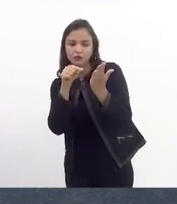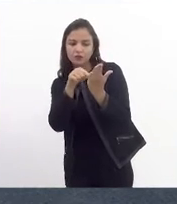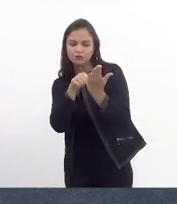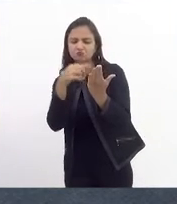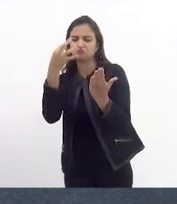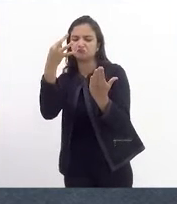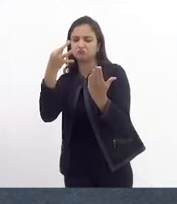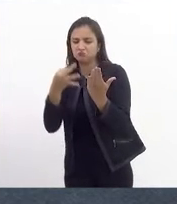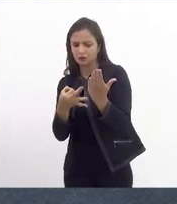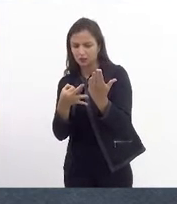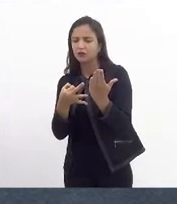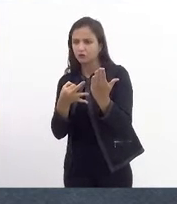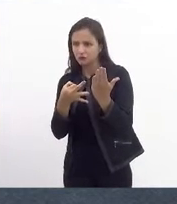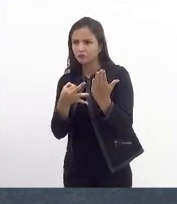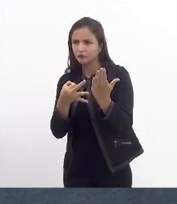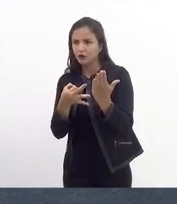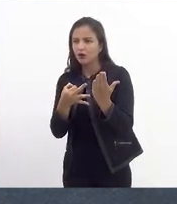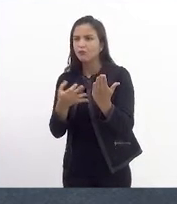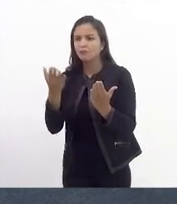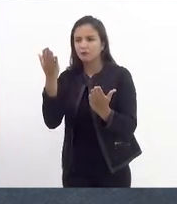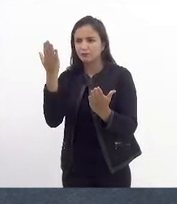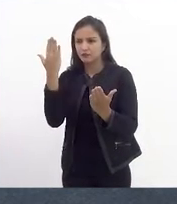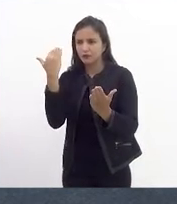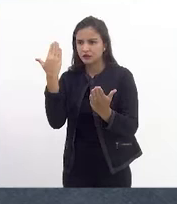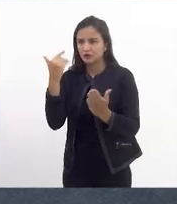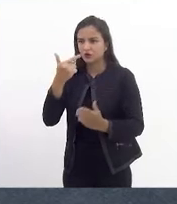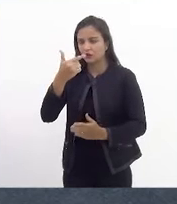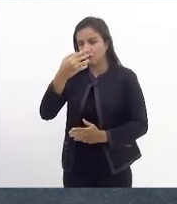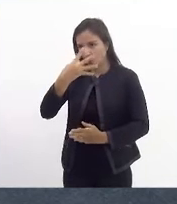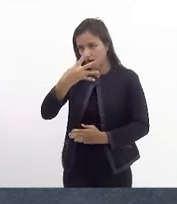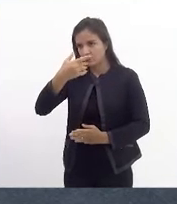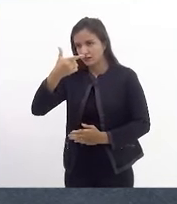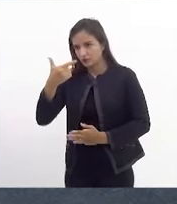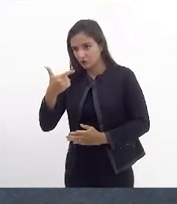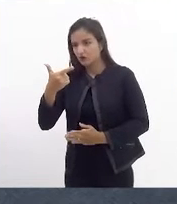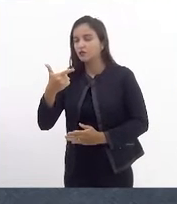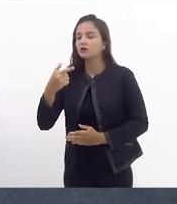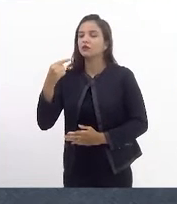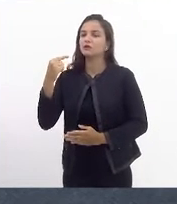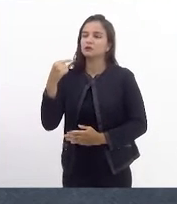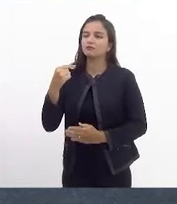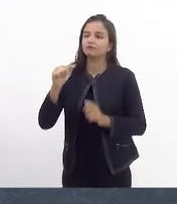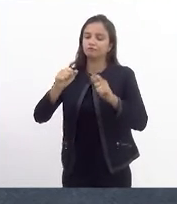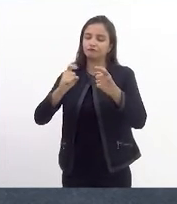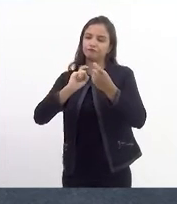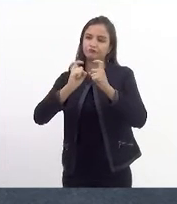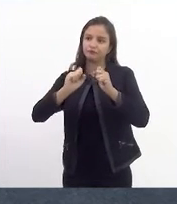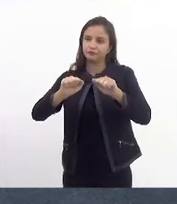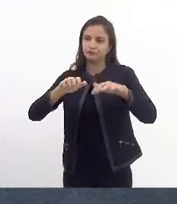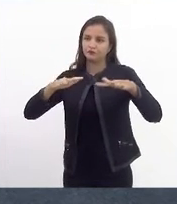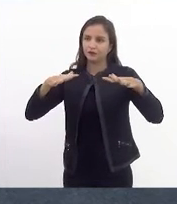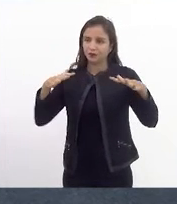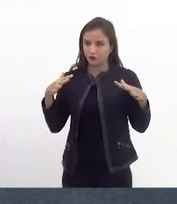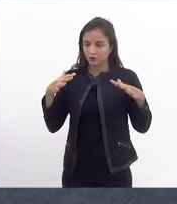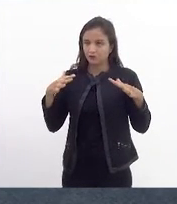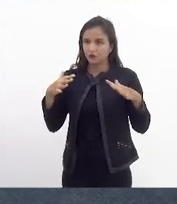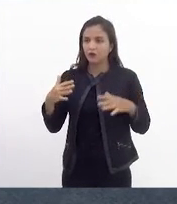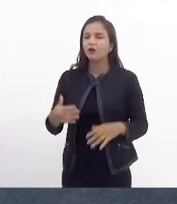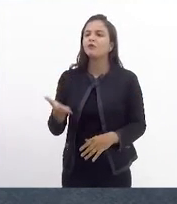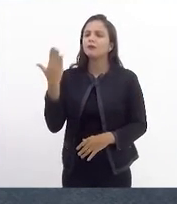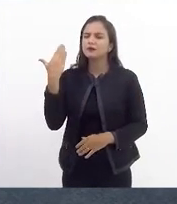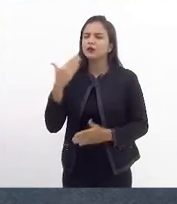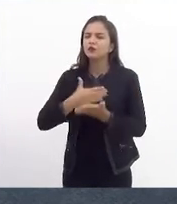o ocorrido na 42ª sessão extraordinária, que, iniciada às